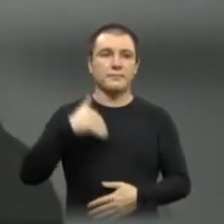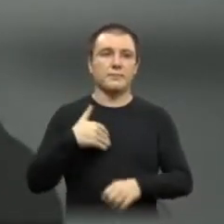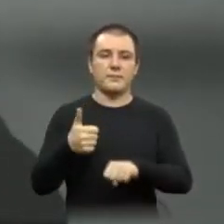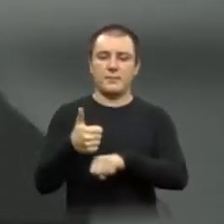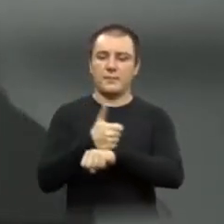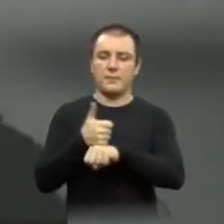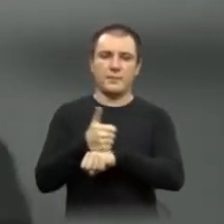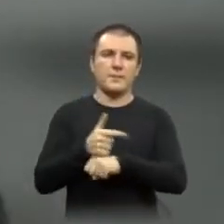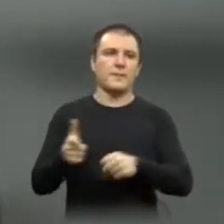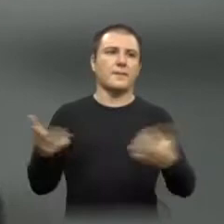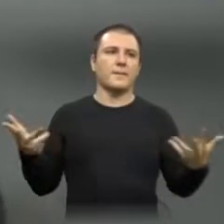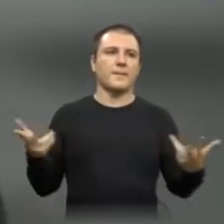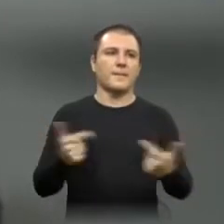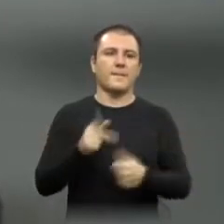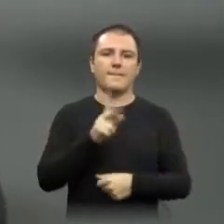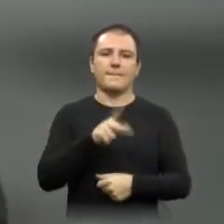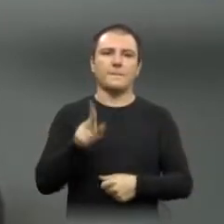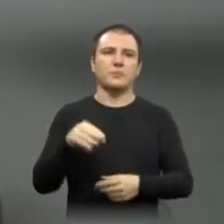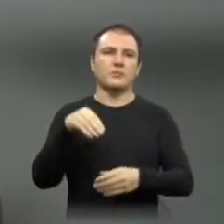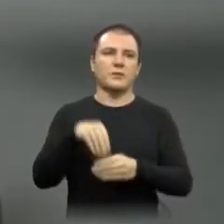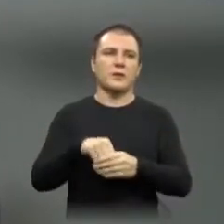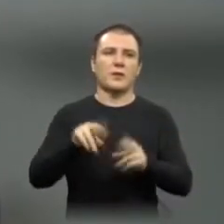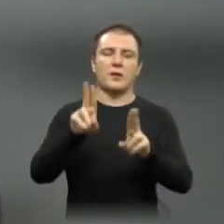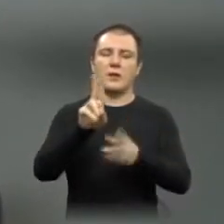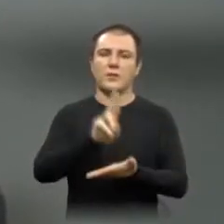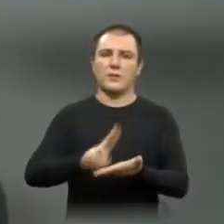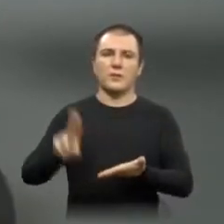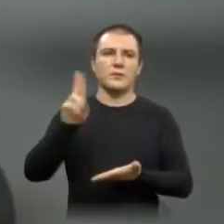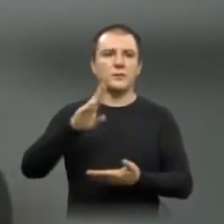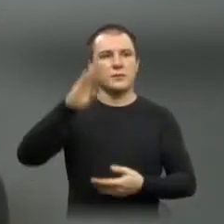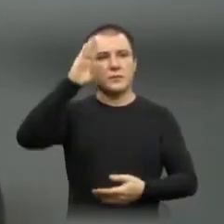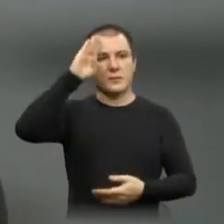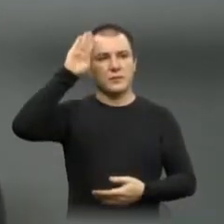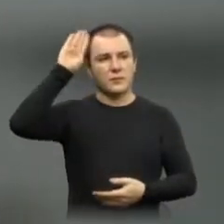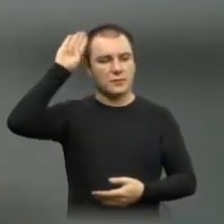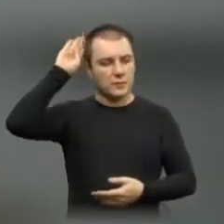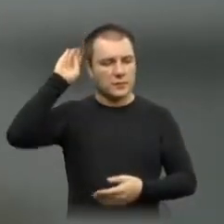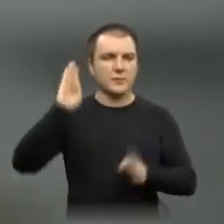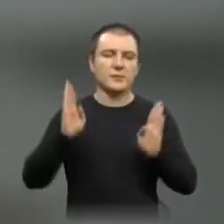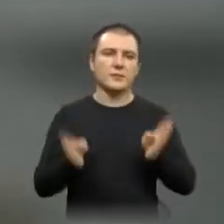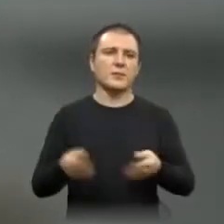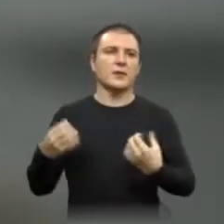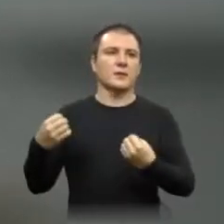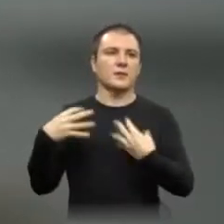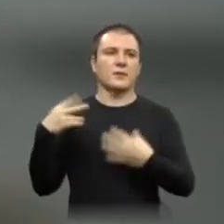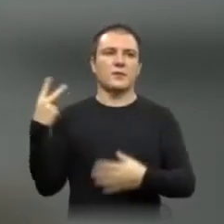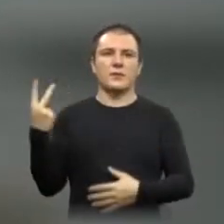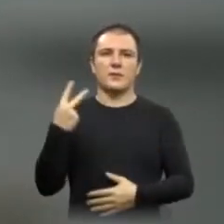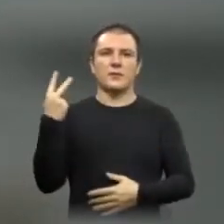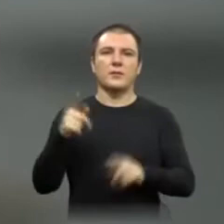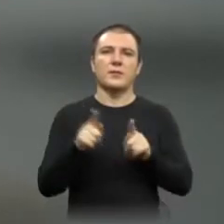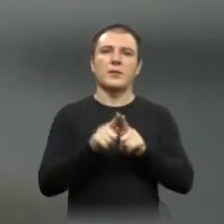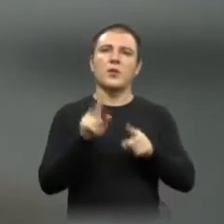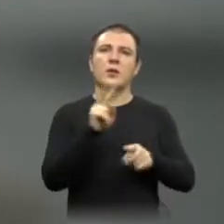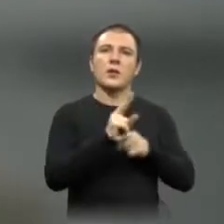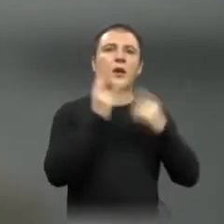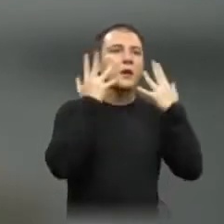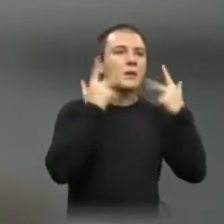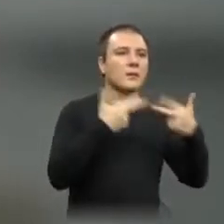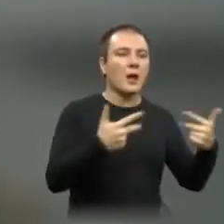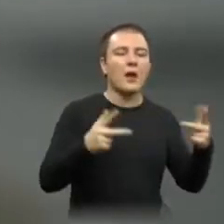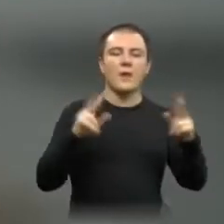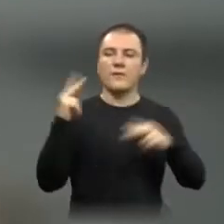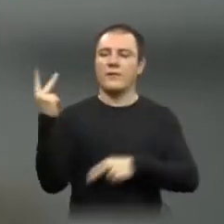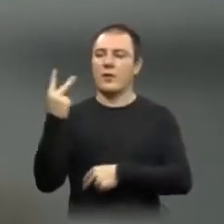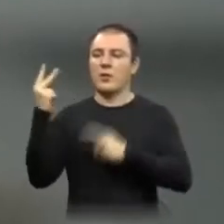profissional incrível professora Universitária com carreira acadêmica consolidada os valores pelos animais os valores